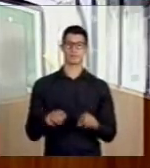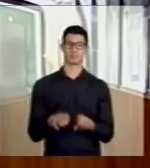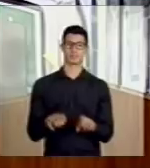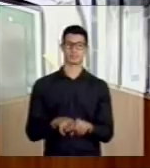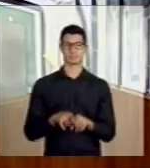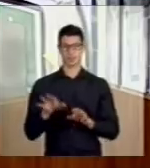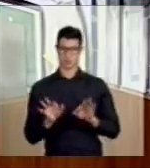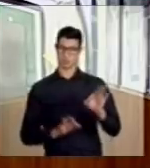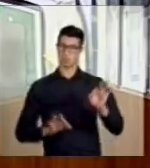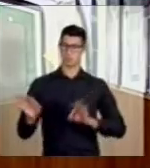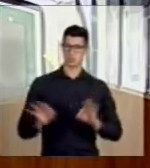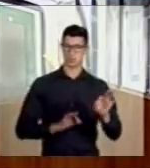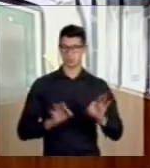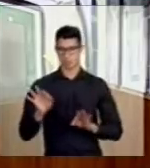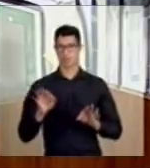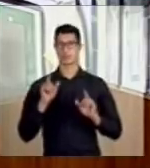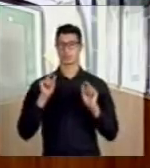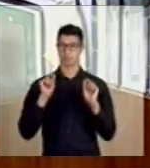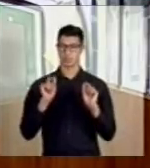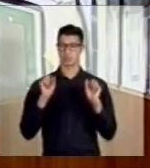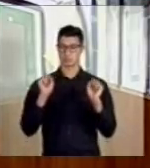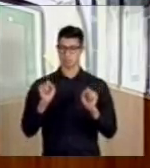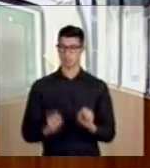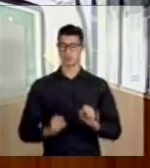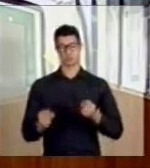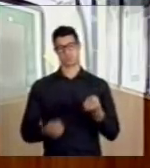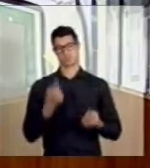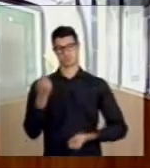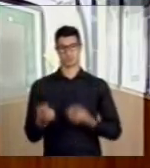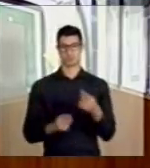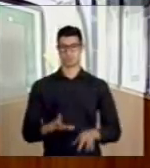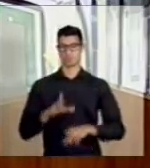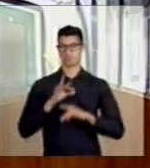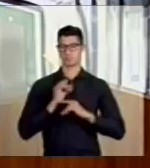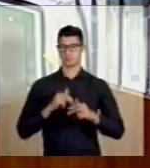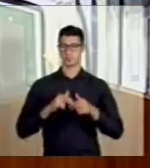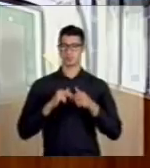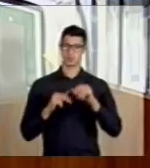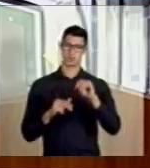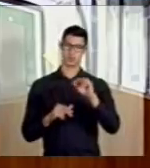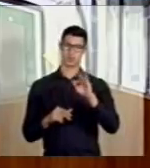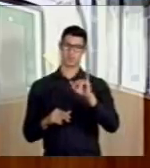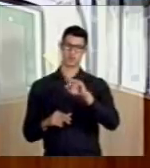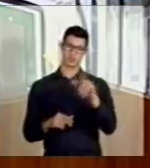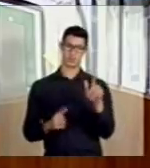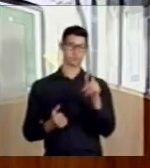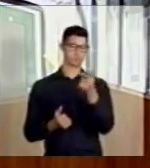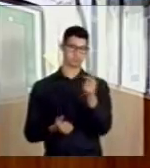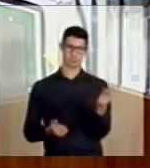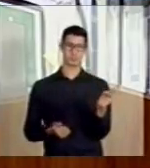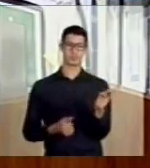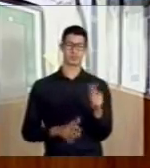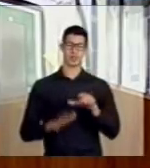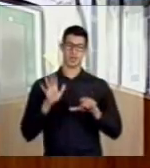o procedimento que possa eventualmente ser adotado pelos oficiais registradores, não obstante